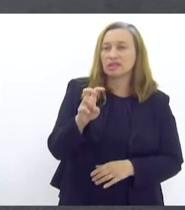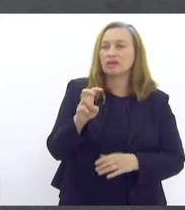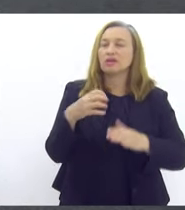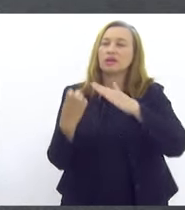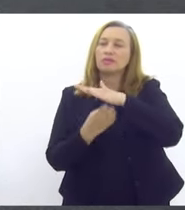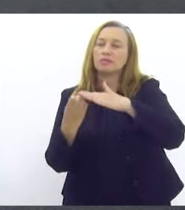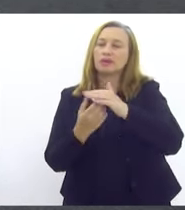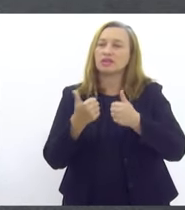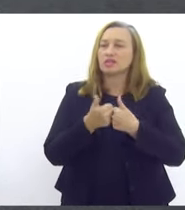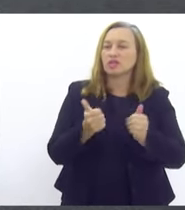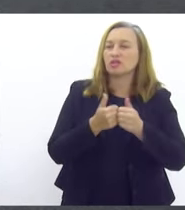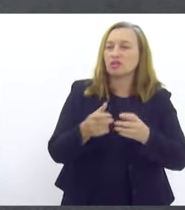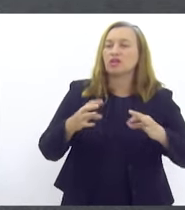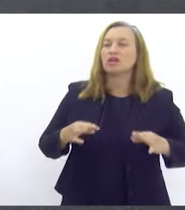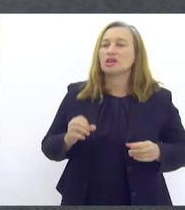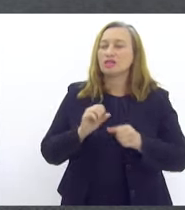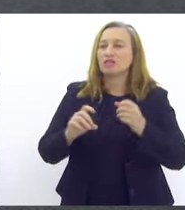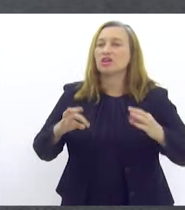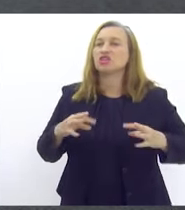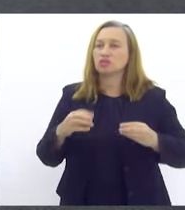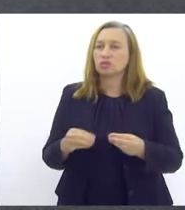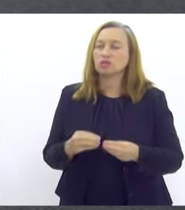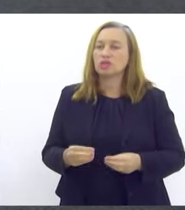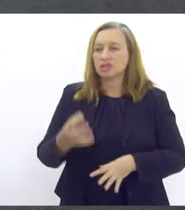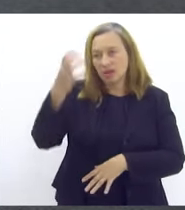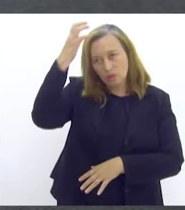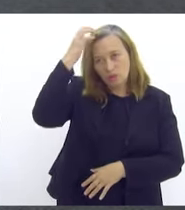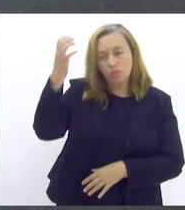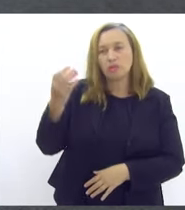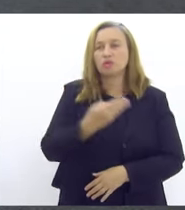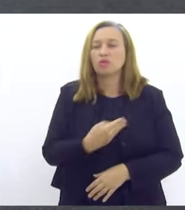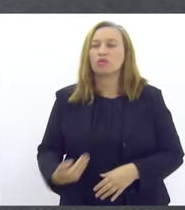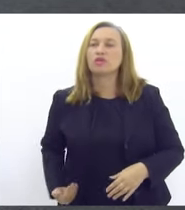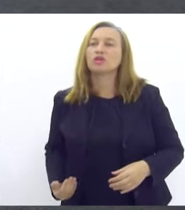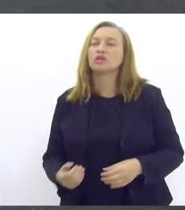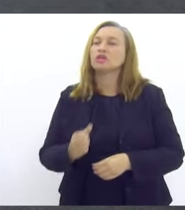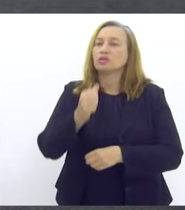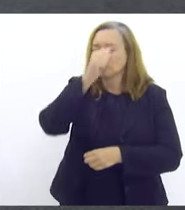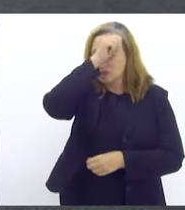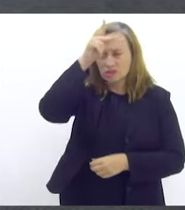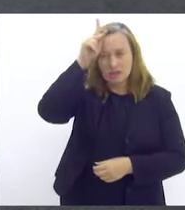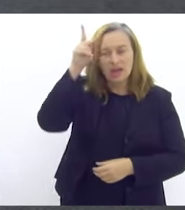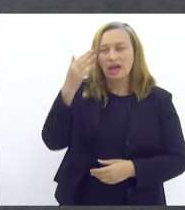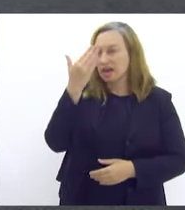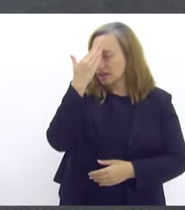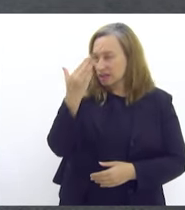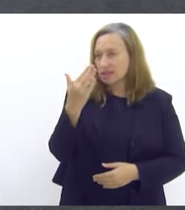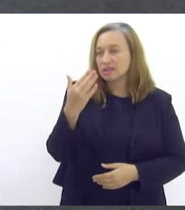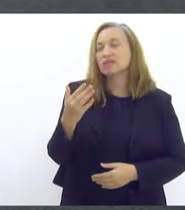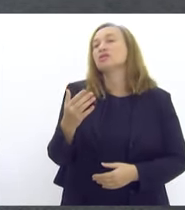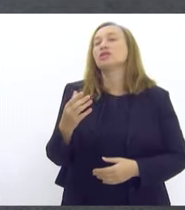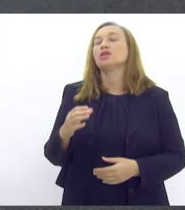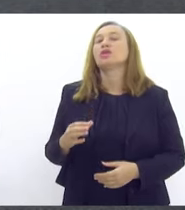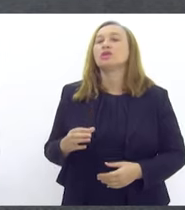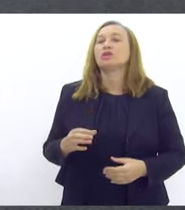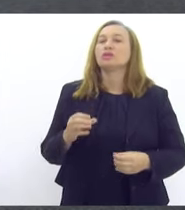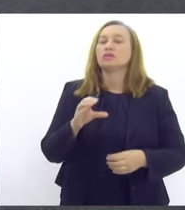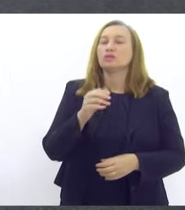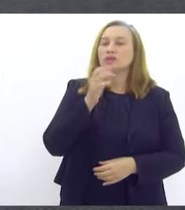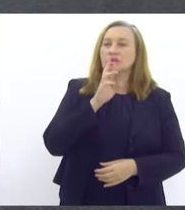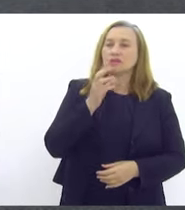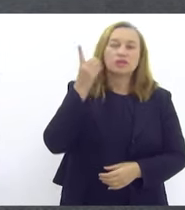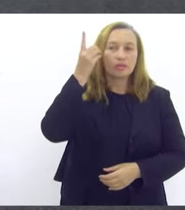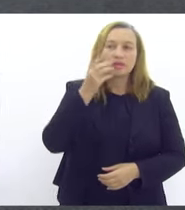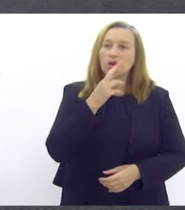o que querem, e isso tem a conivência do governo municipal. E aí, agradeço aqui ao presidente da CPI de Serviços Delegados, o deputado Rodrigo Amorim,